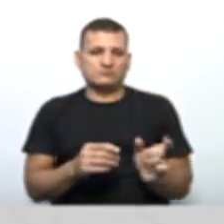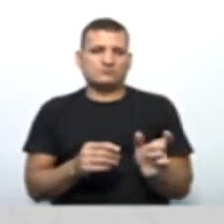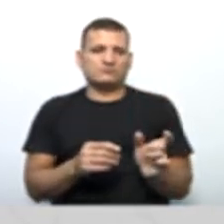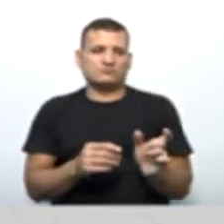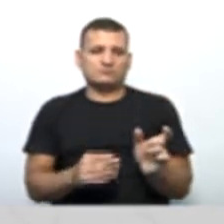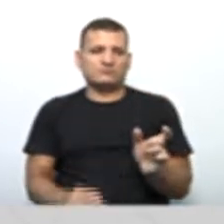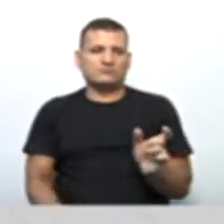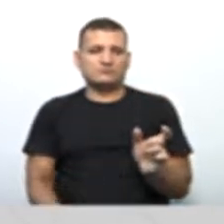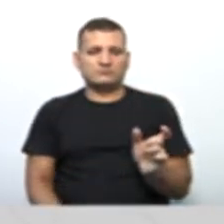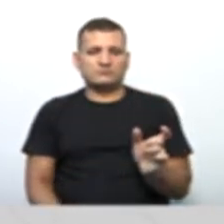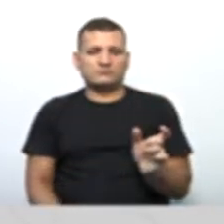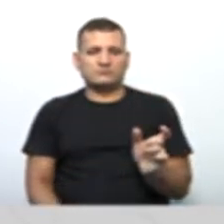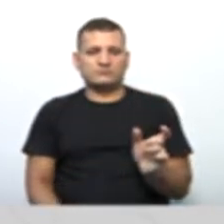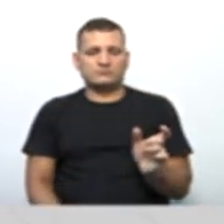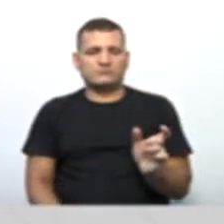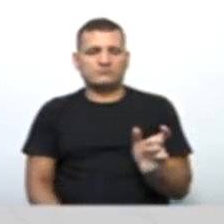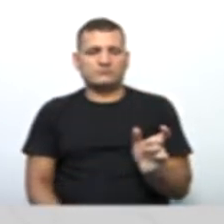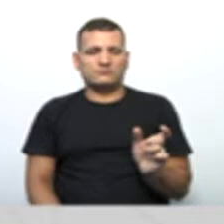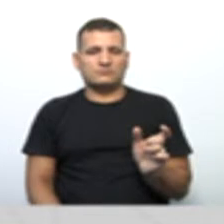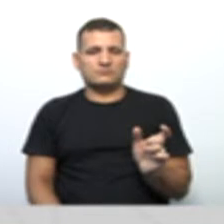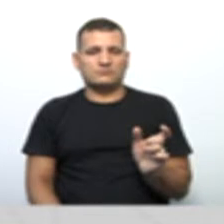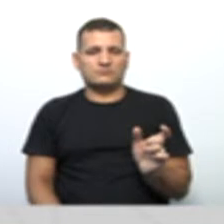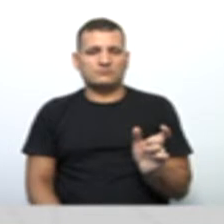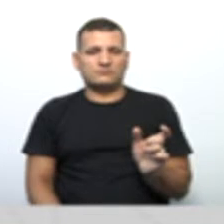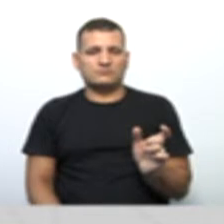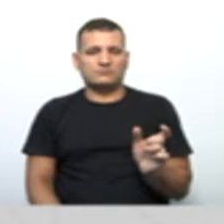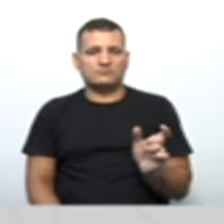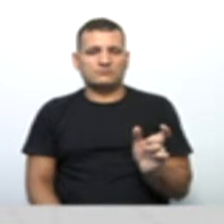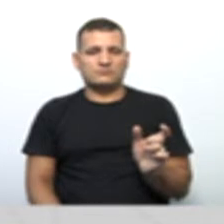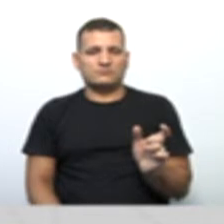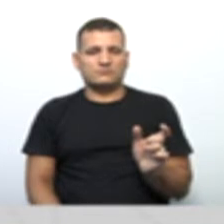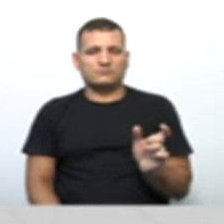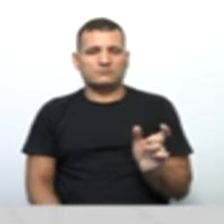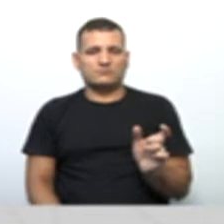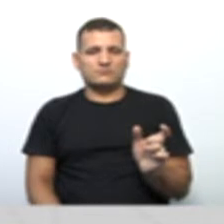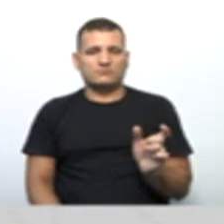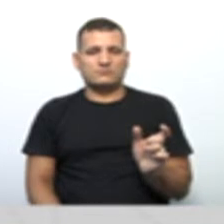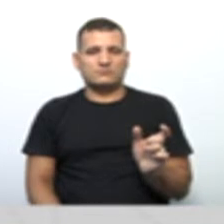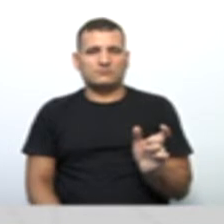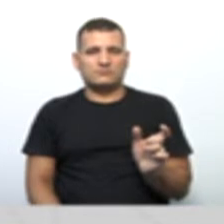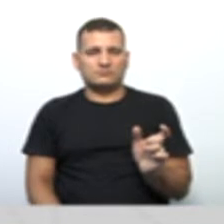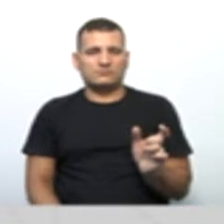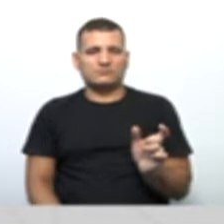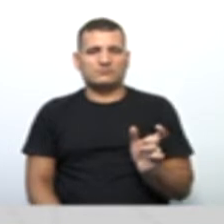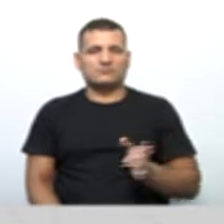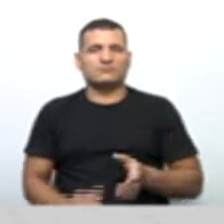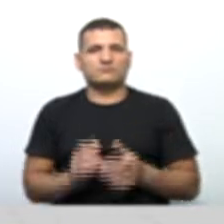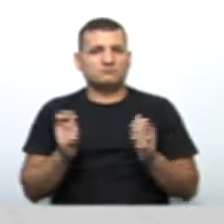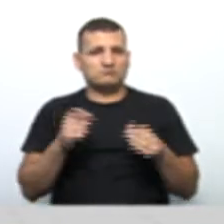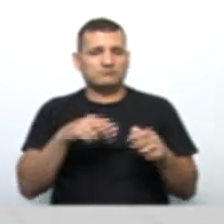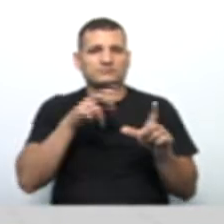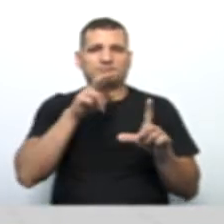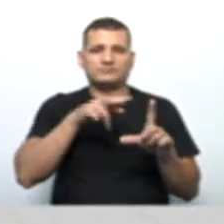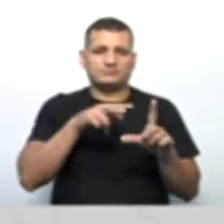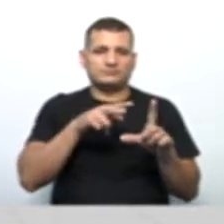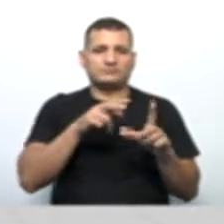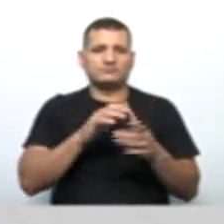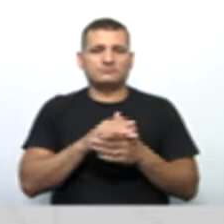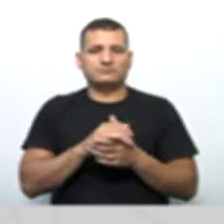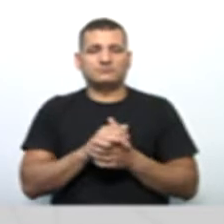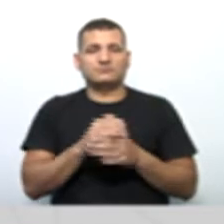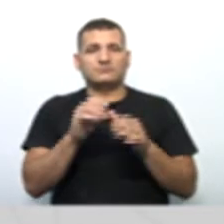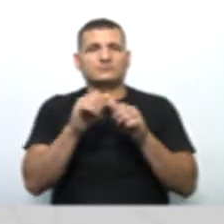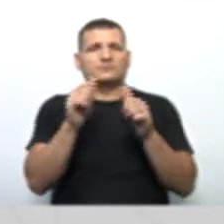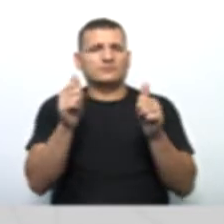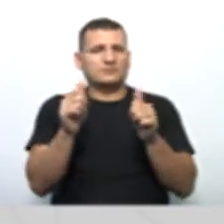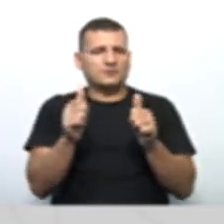parte aqui ele diminuiu esta parte aqui é lateral e que mantém ele confortável a leitura aumentou um pouco a imagem a mesma